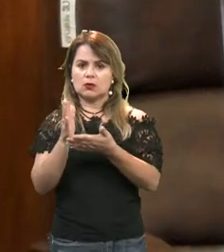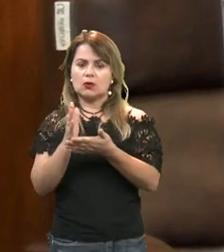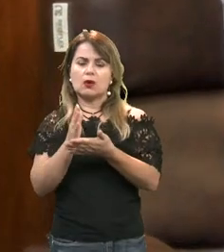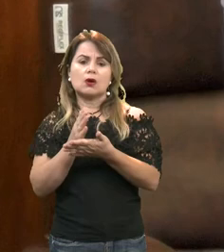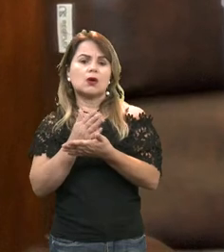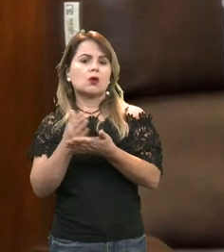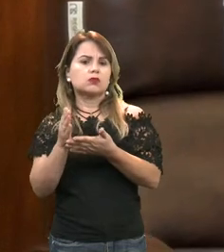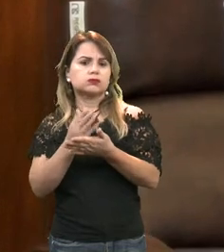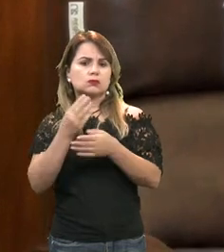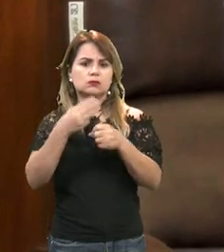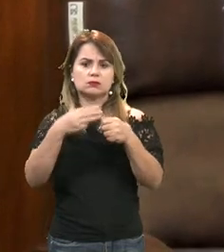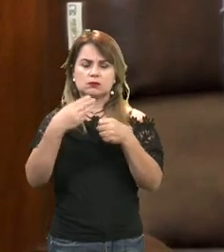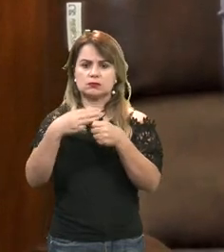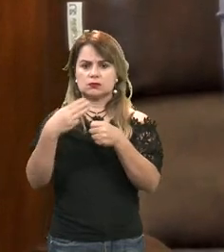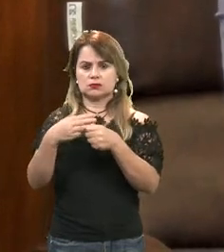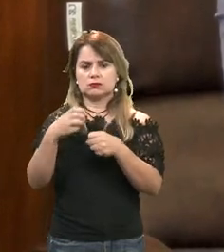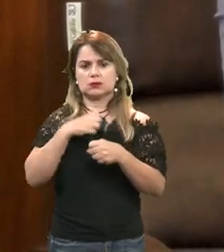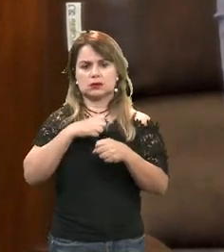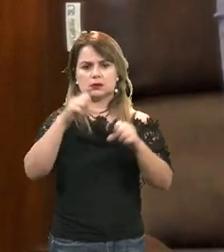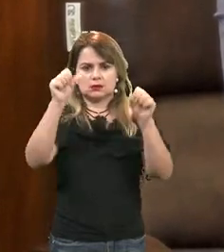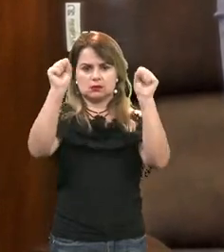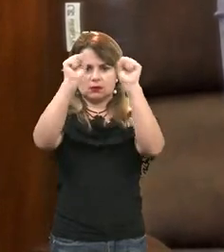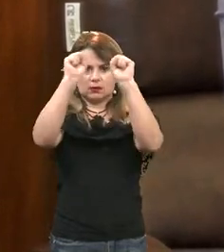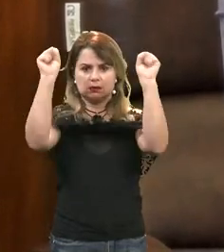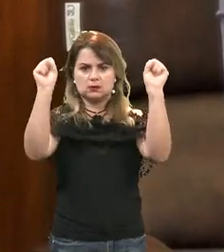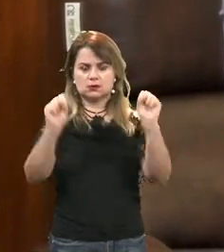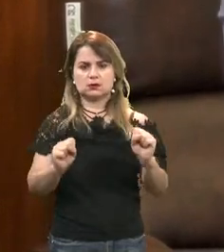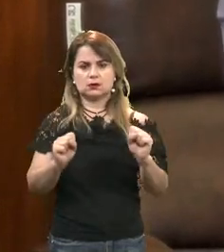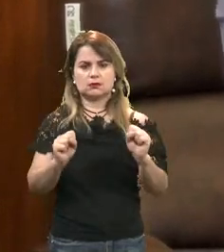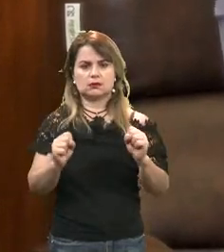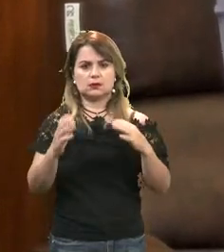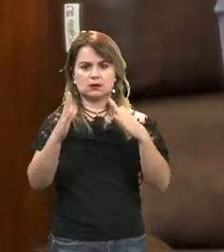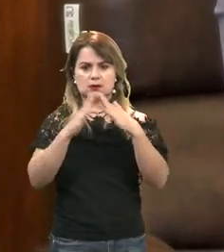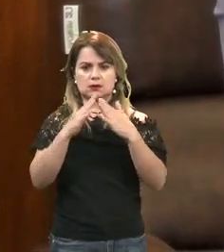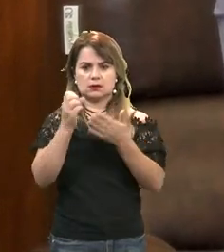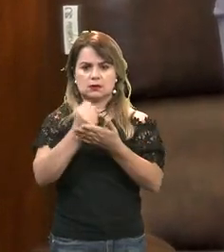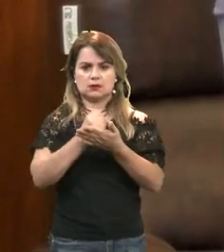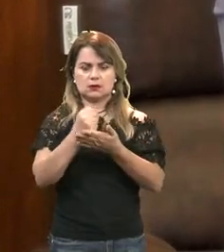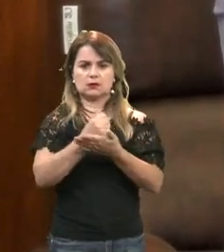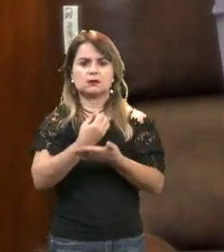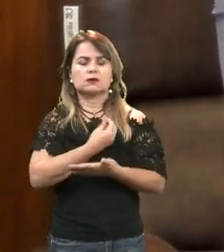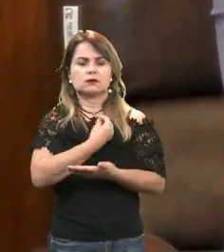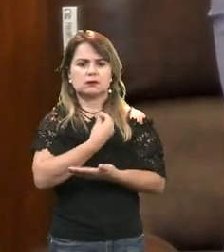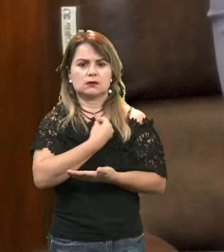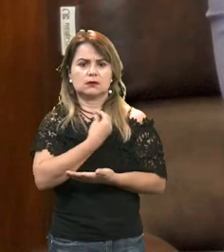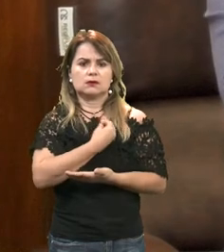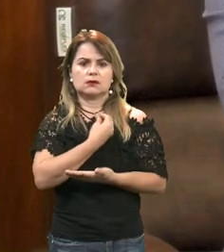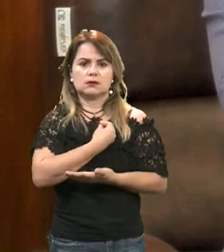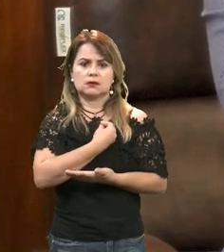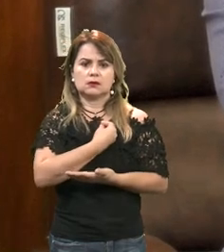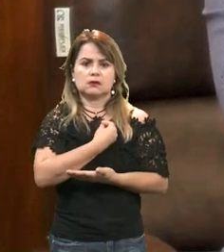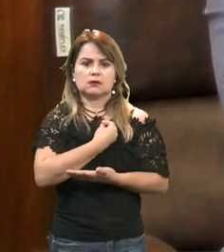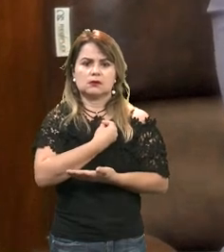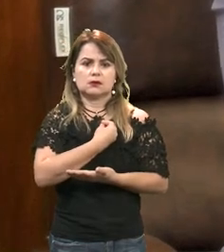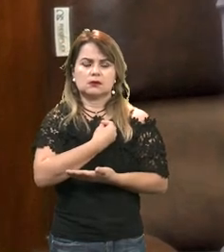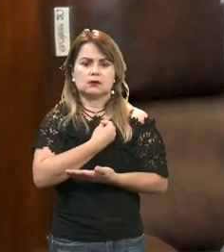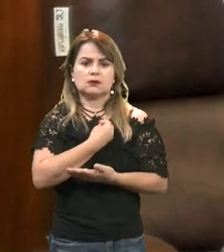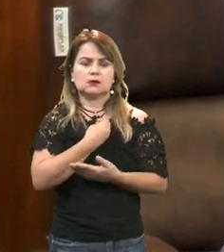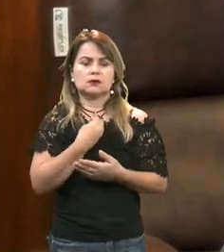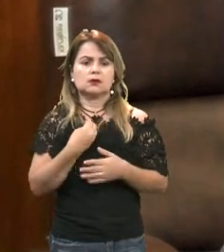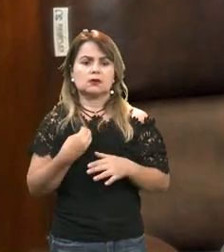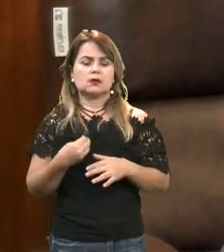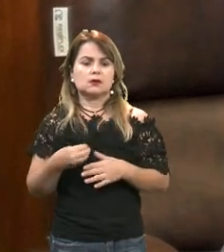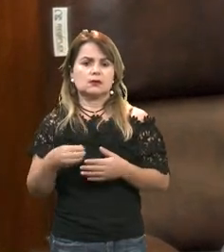um sistema chamado Farmácia Viva, onde já notaram que a utilização de plantas como